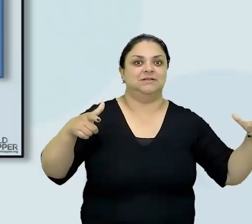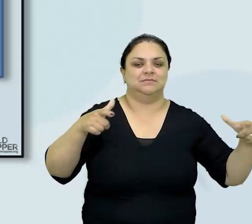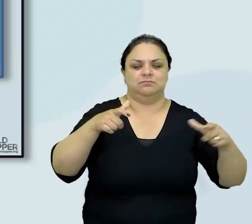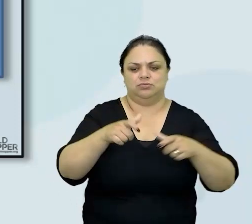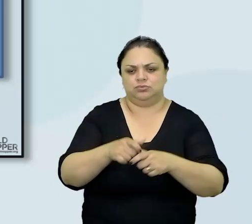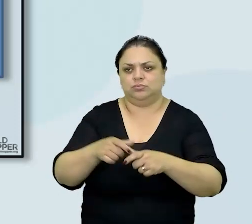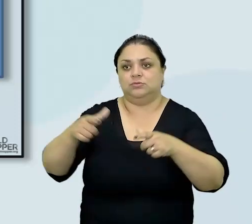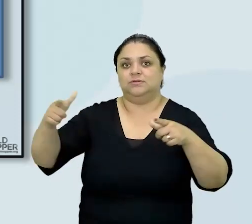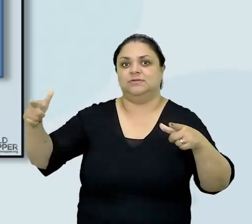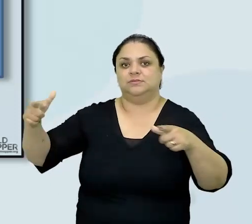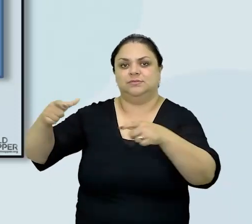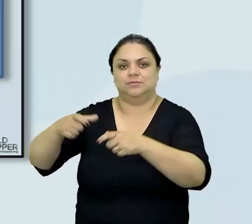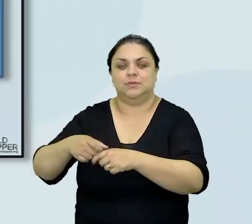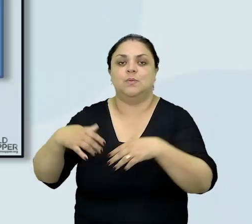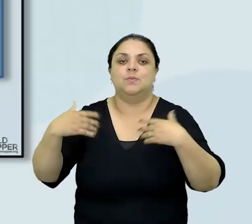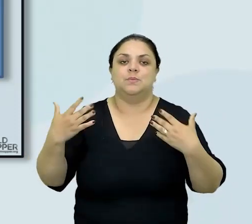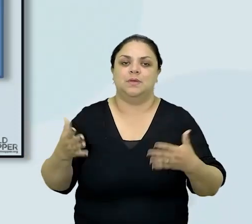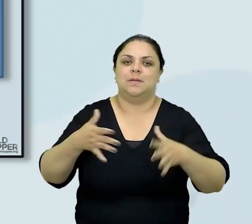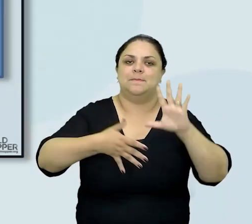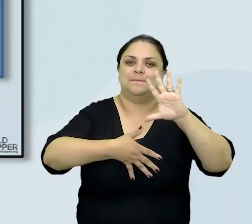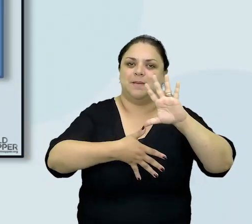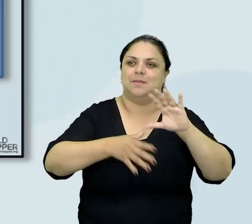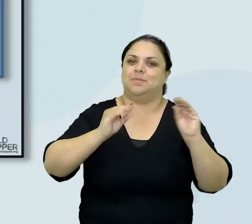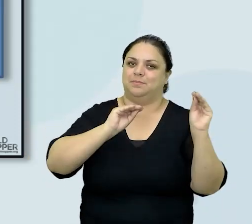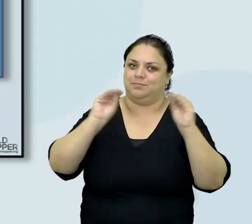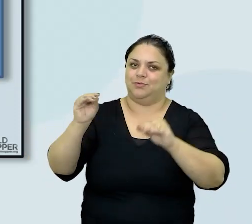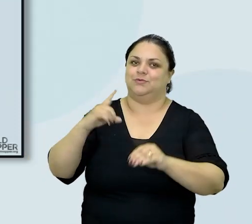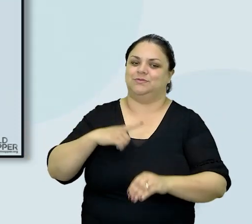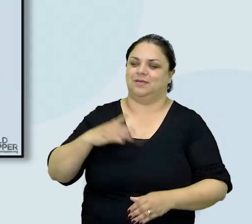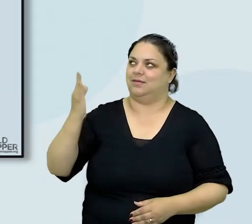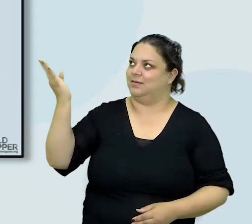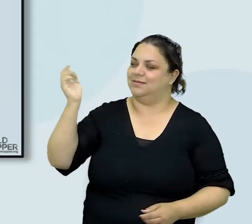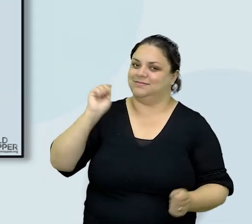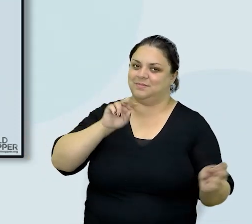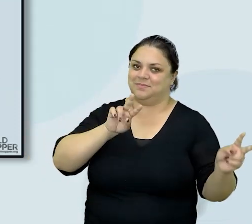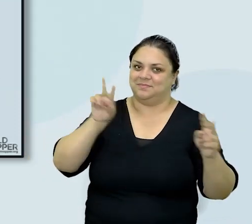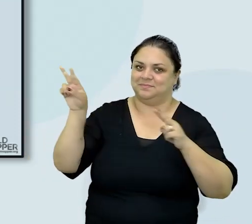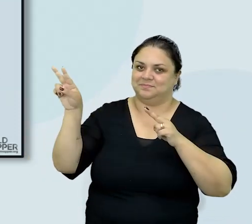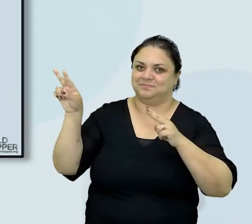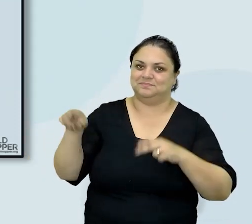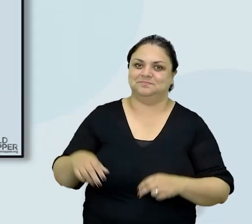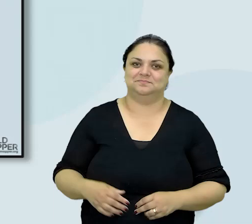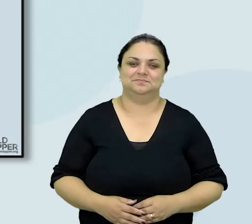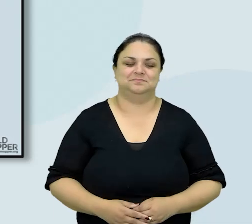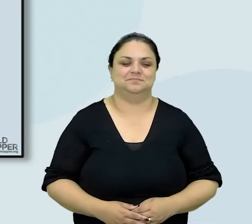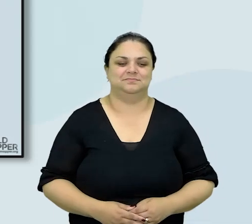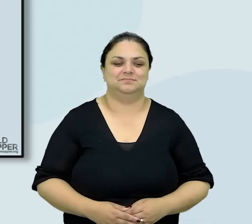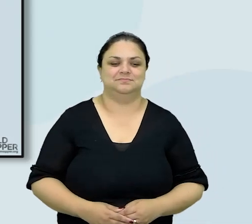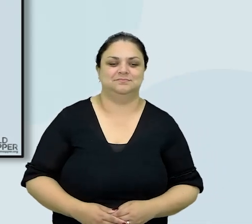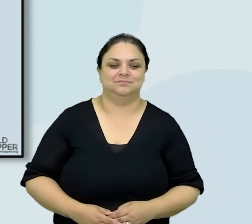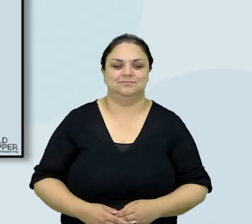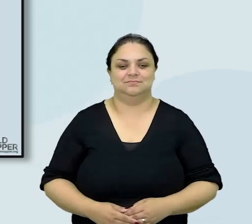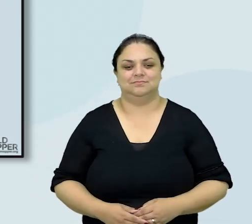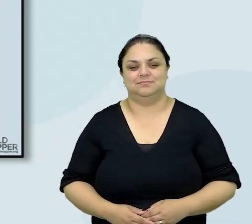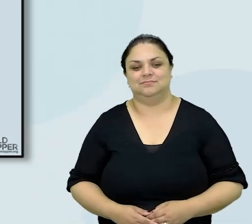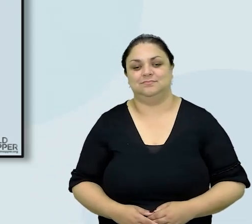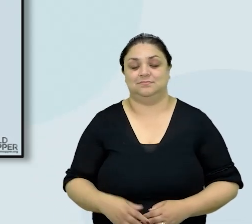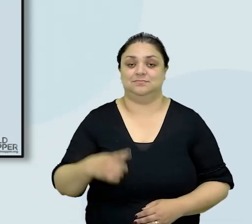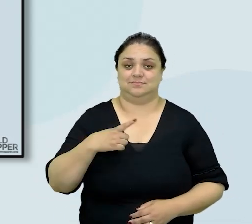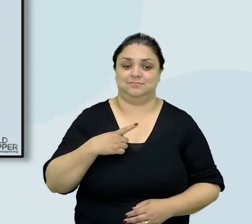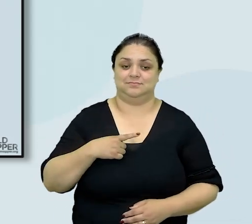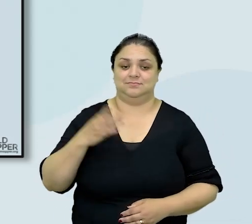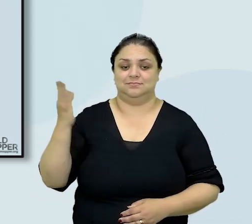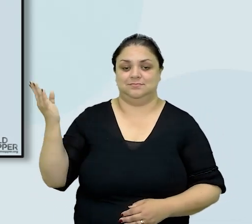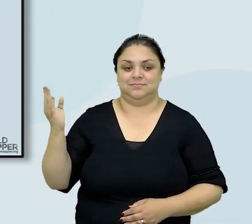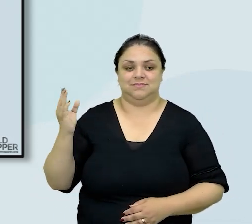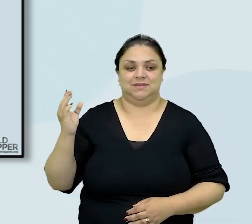os países que emitem mais dióxido de carbono. Então, vou voltar aqui para a imagem. Olha só que interessante. Então, nós temos ali, né,